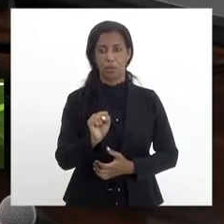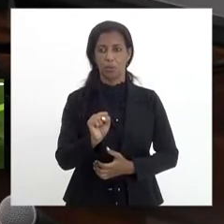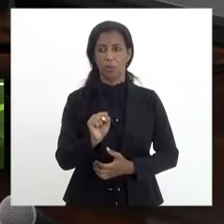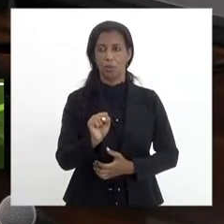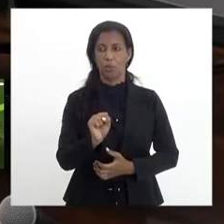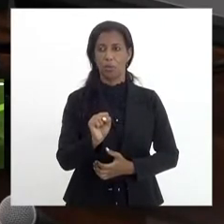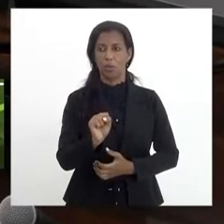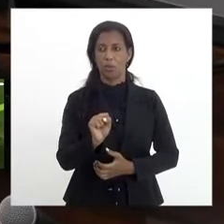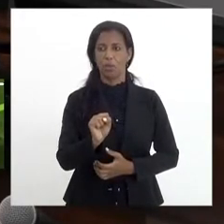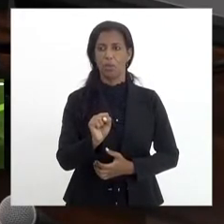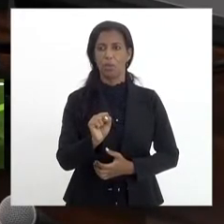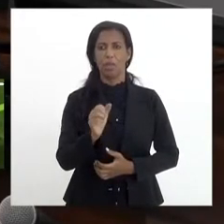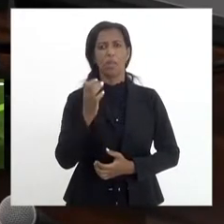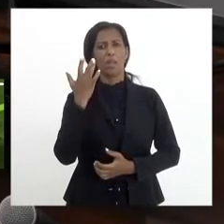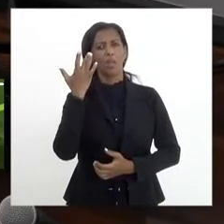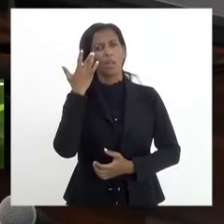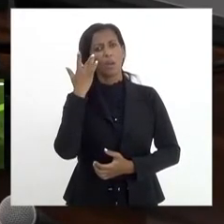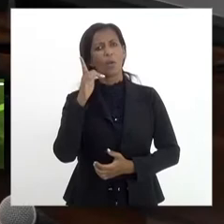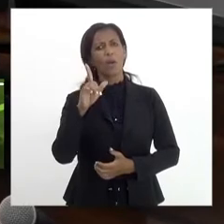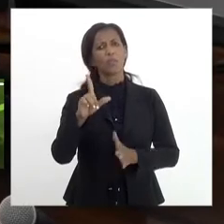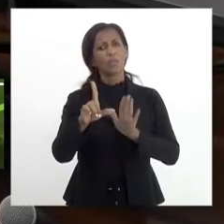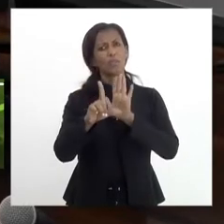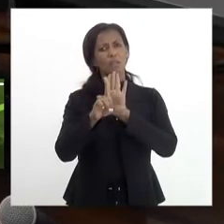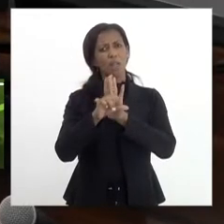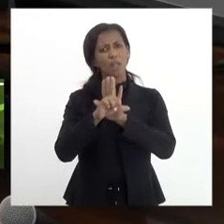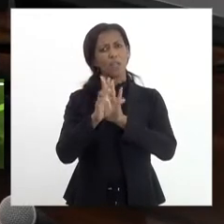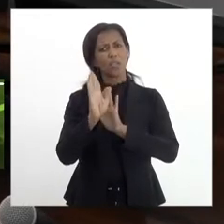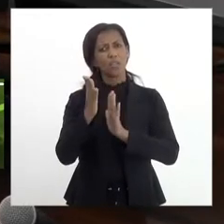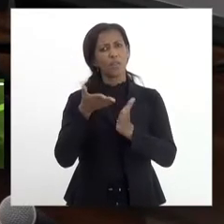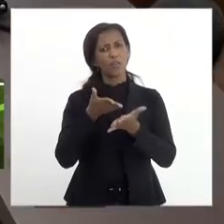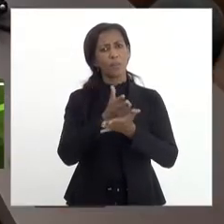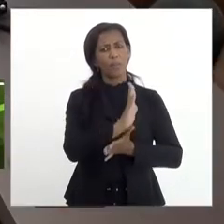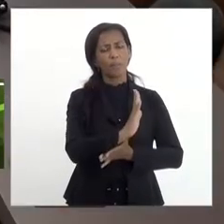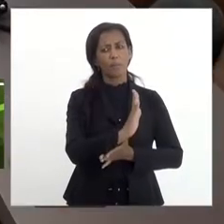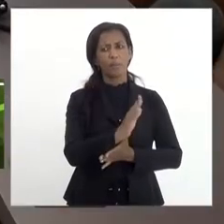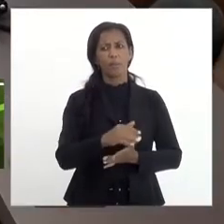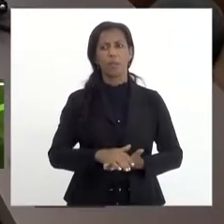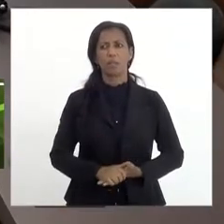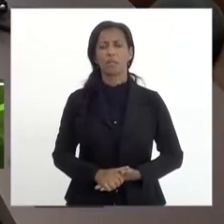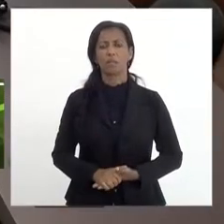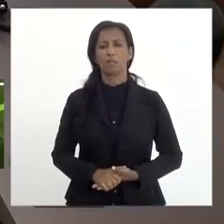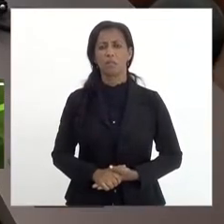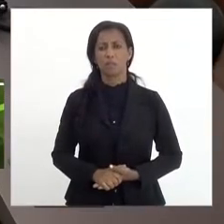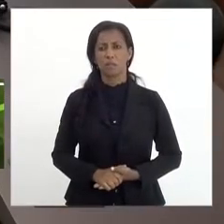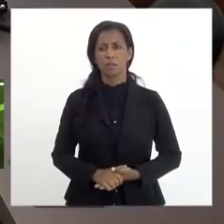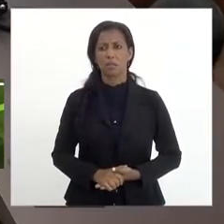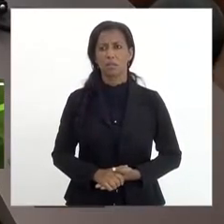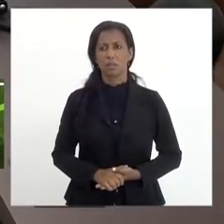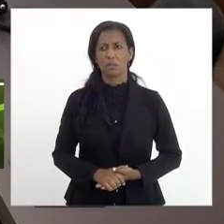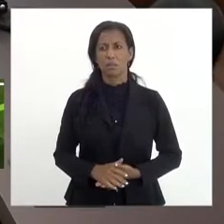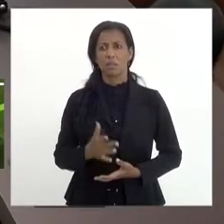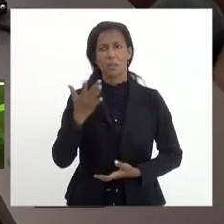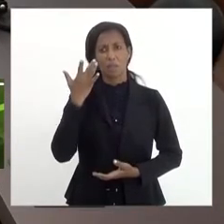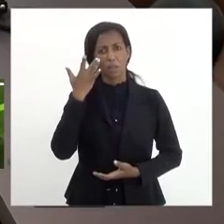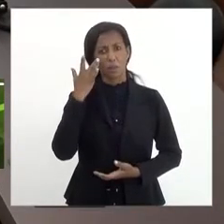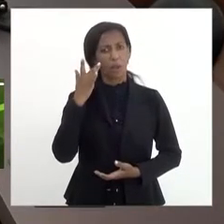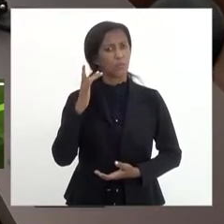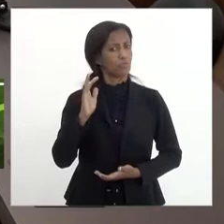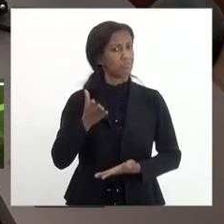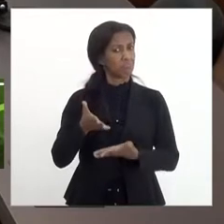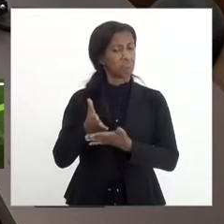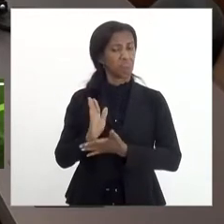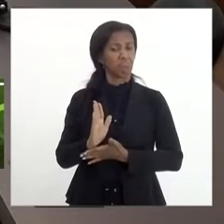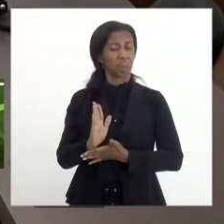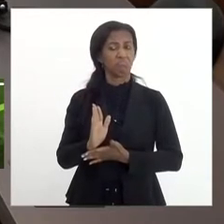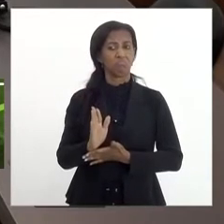Eu tenho a impressão que essa lei já foi aprovada aqui, não? Unificação dos passes? Isso já foi aprovado.